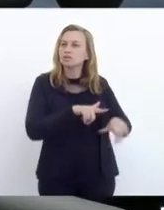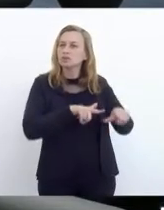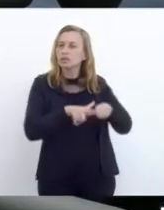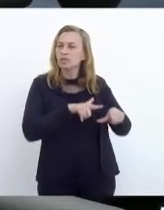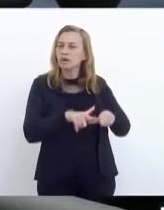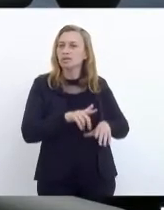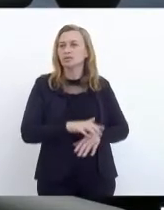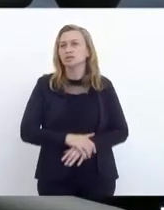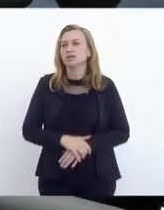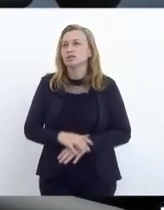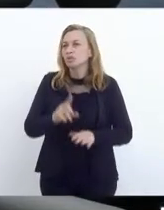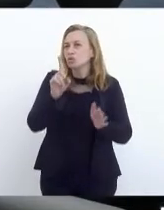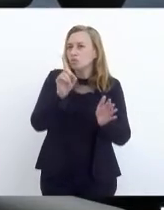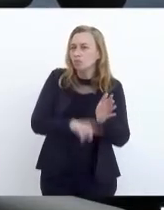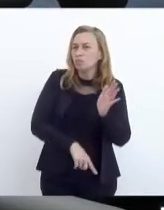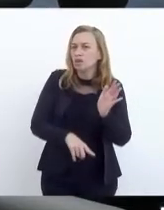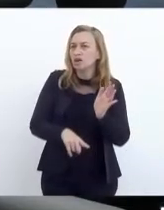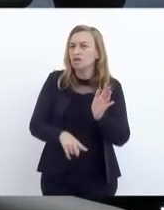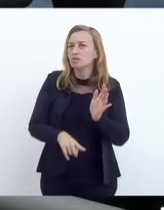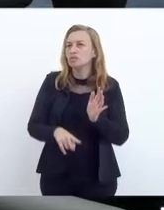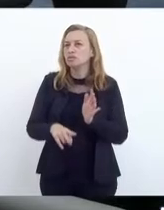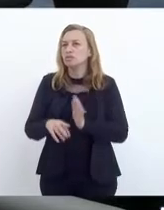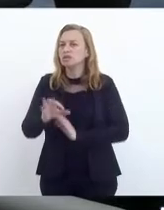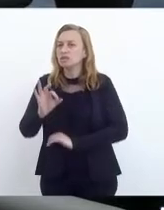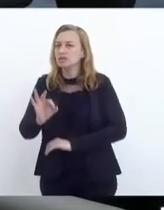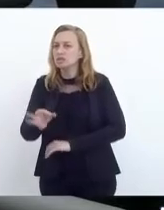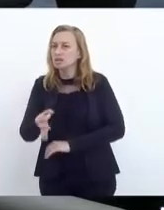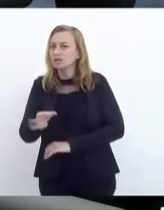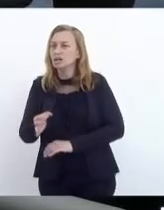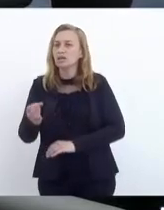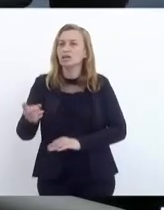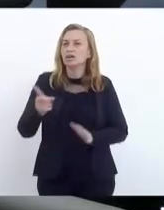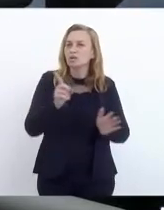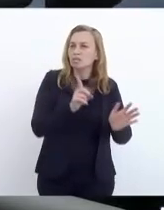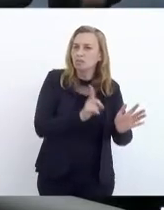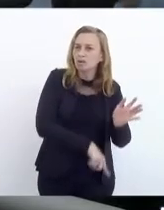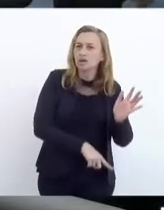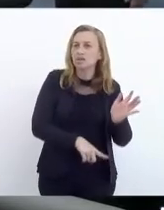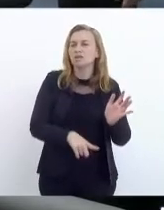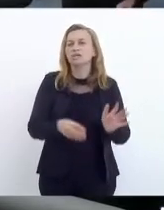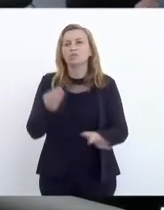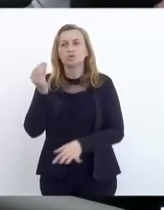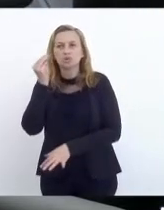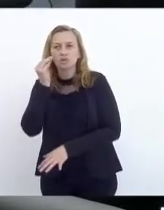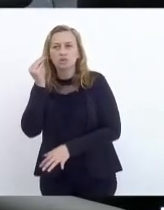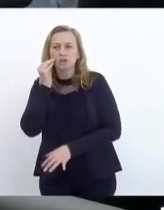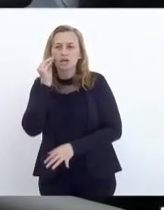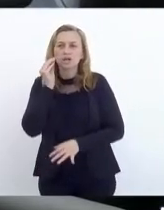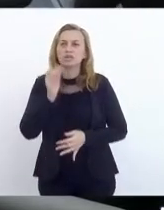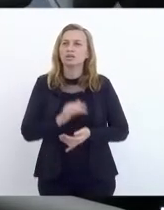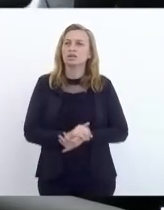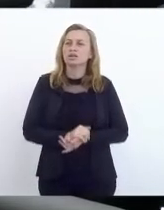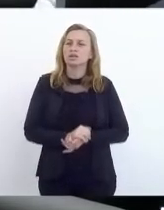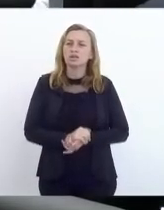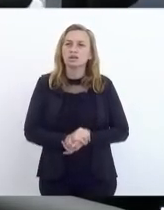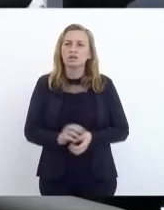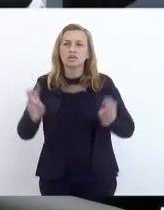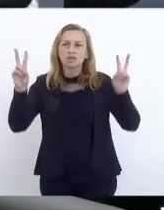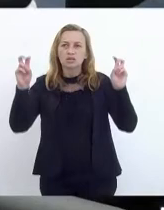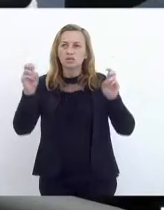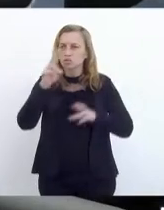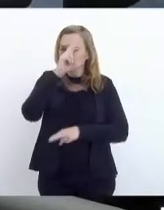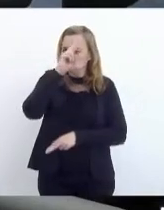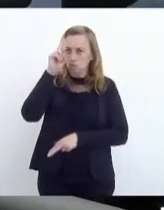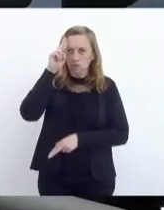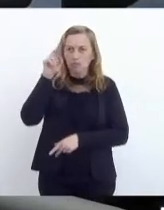garantia, com menos possibilidades de garantir direitos de cidadãos. Essa questão do Uber,